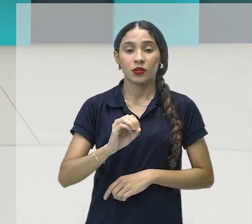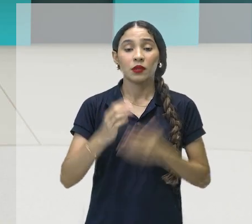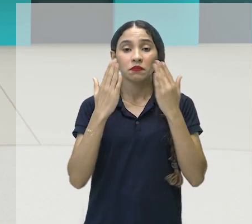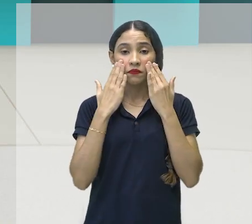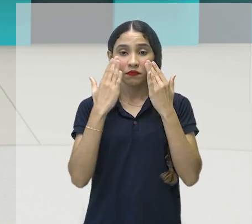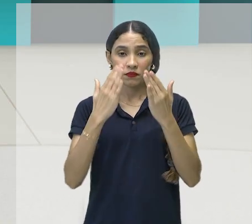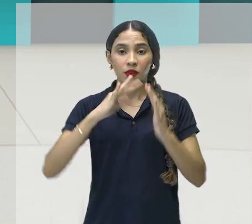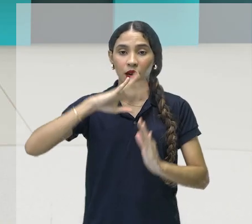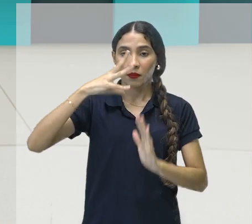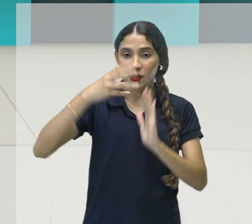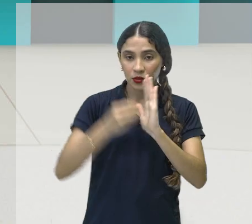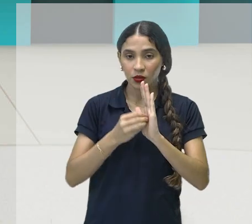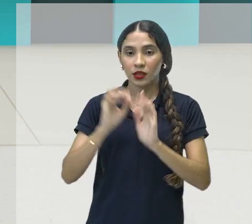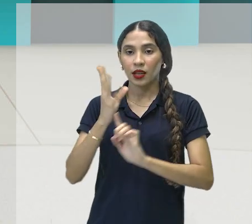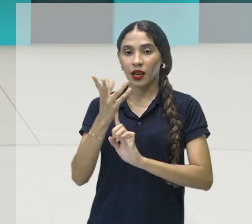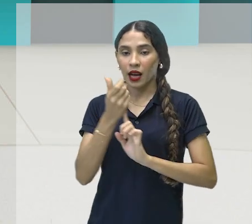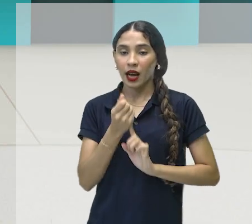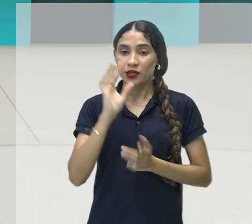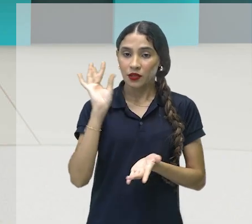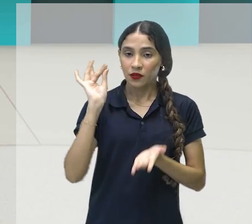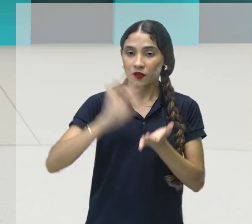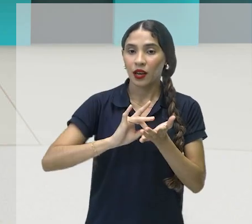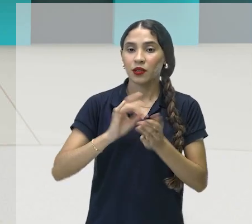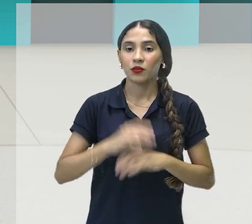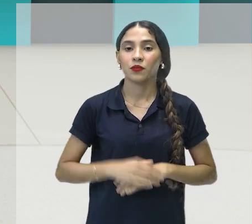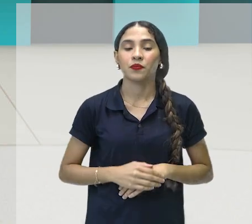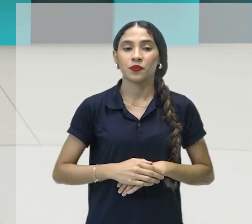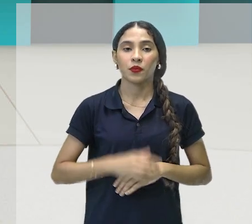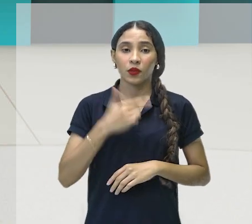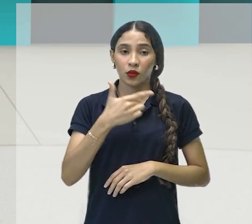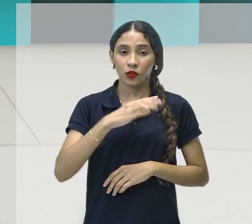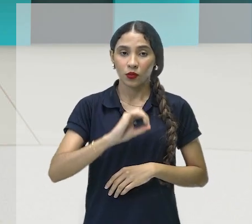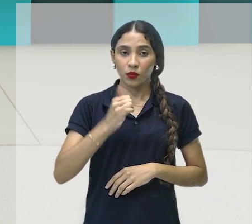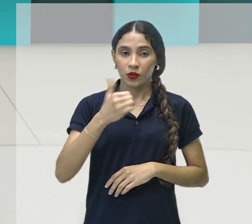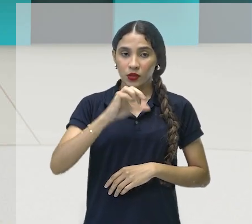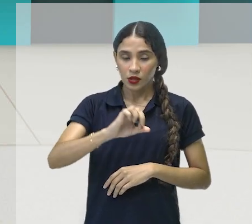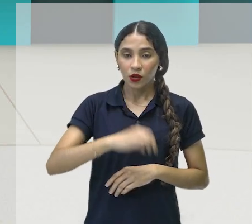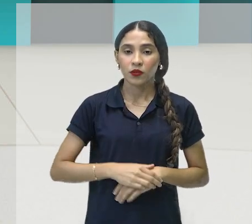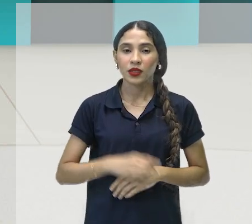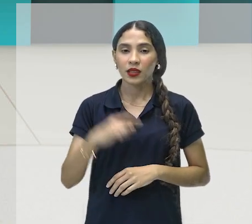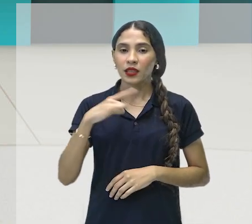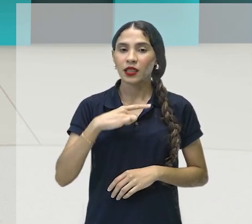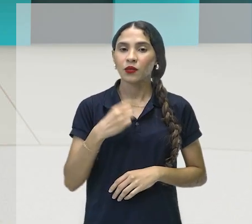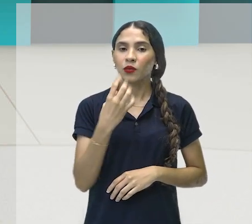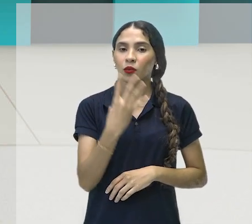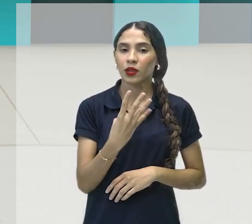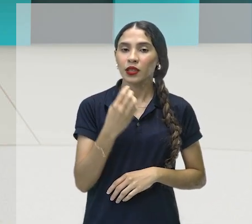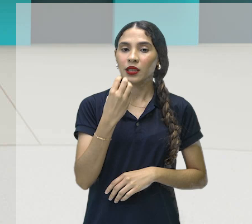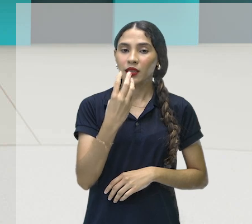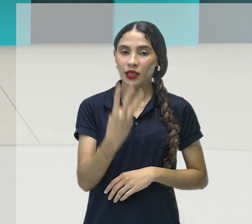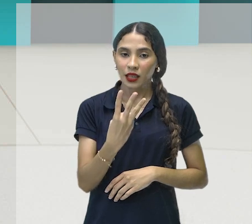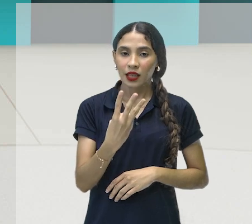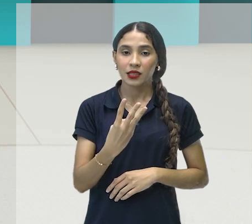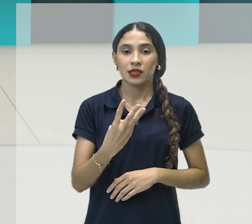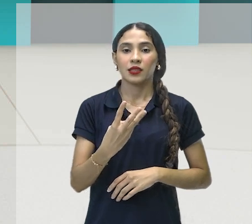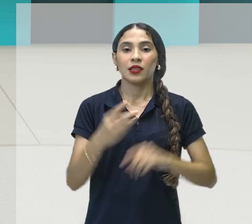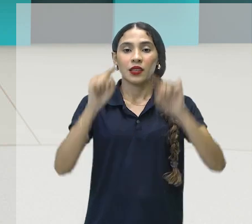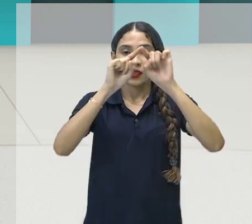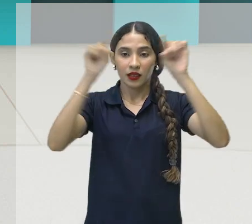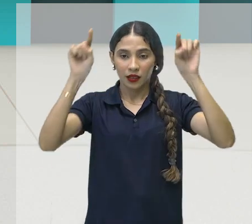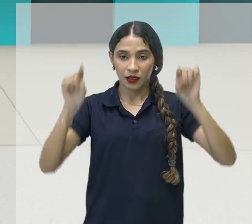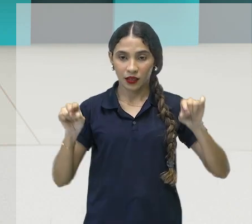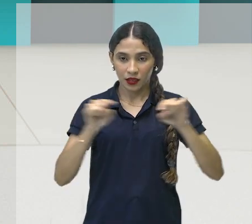uma exposição Amazônia Artefatos em 2019, com